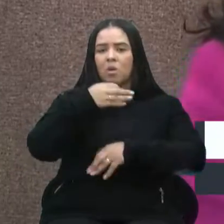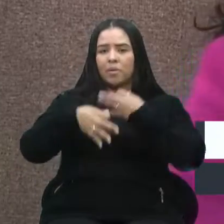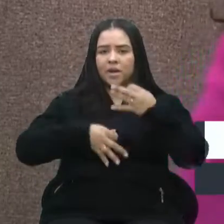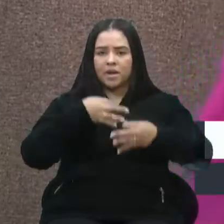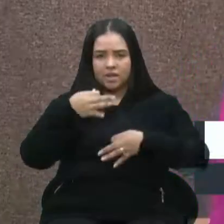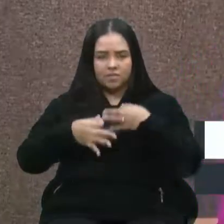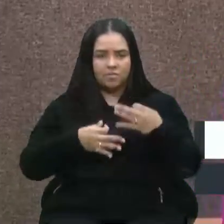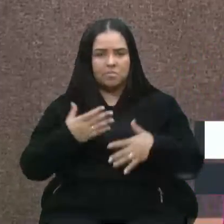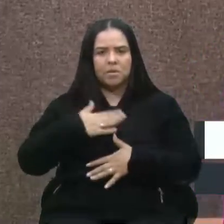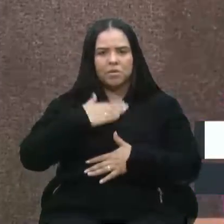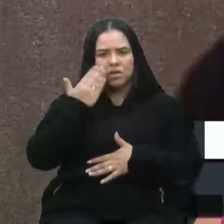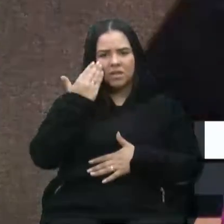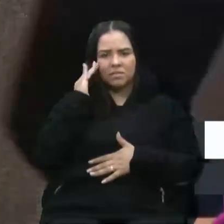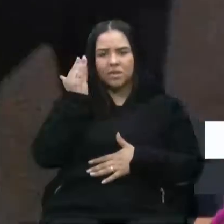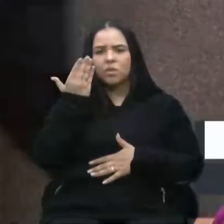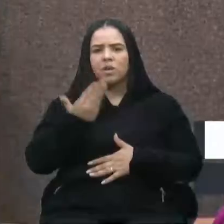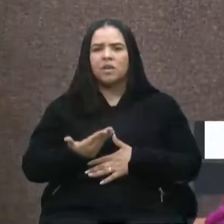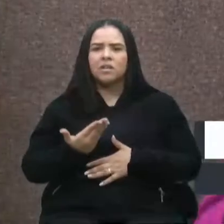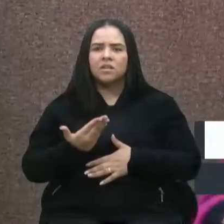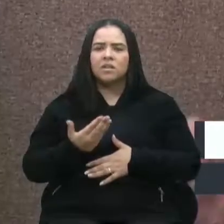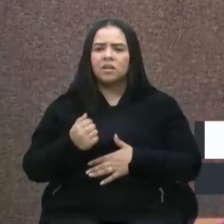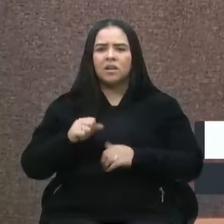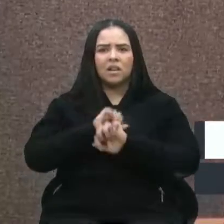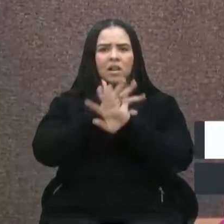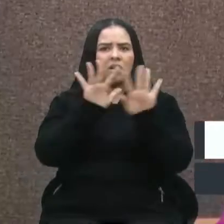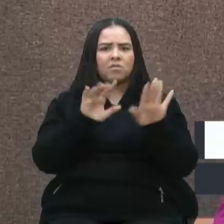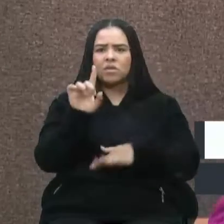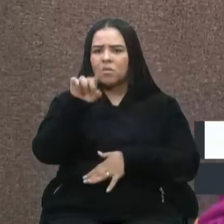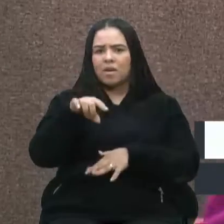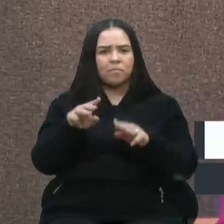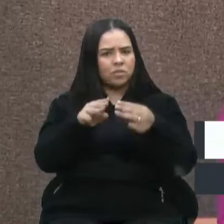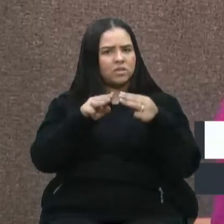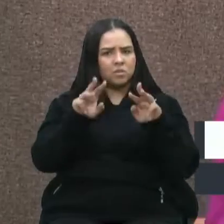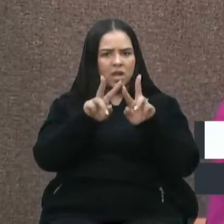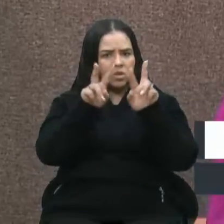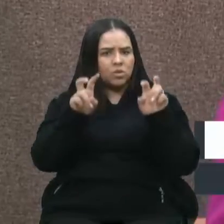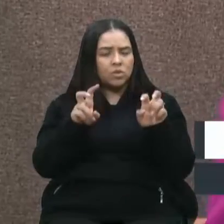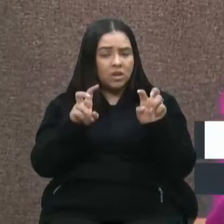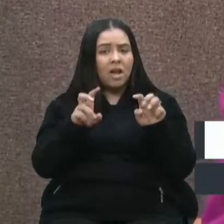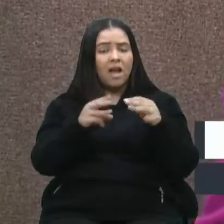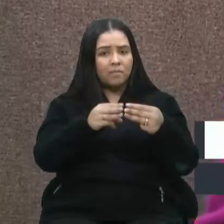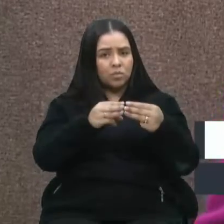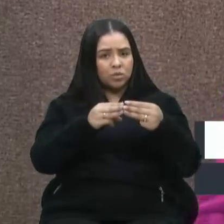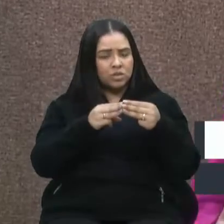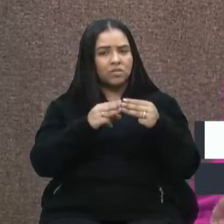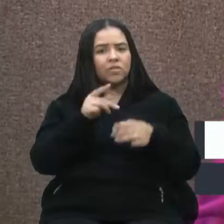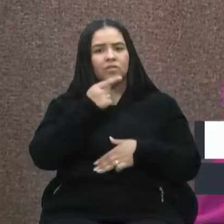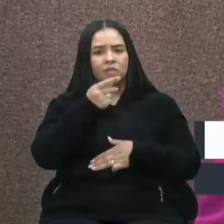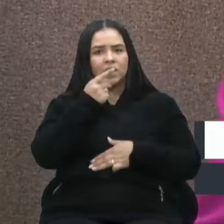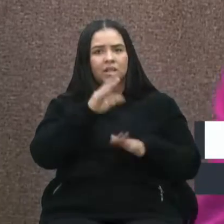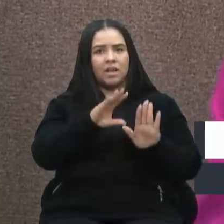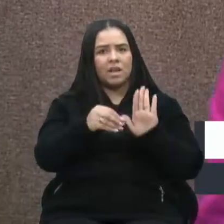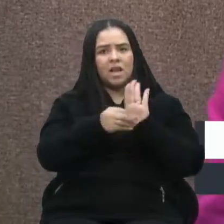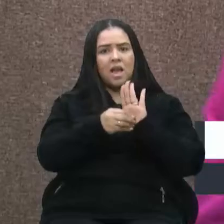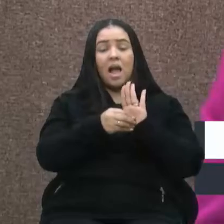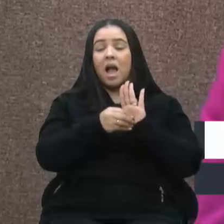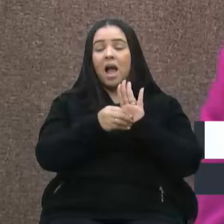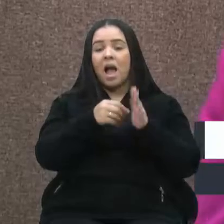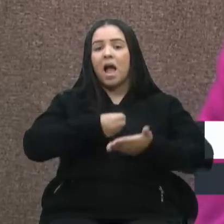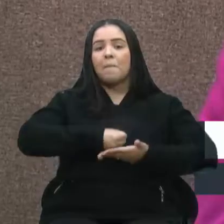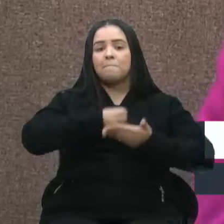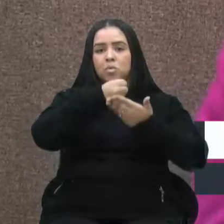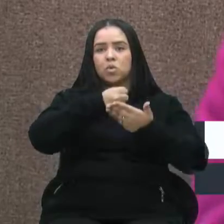opiniões meu entendimento aqui me deixa muito claro que a moça não é sobre isso a Moção diz Justamente na emenda Moção de apoio a